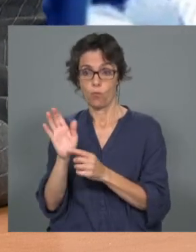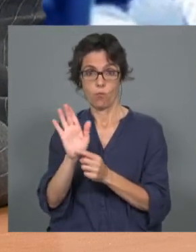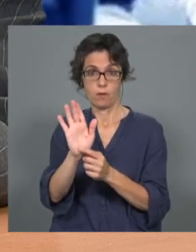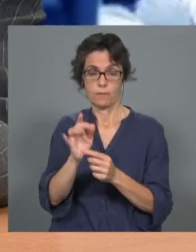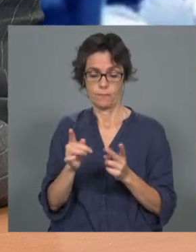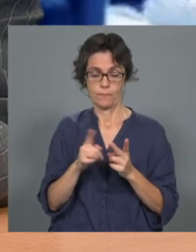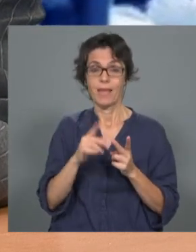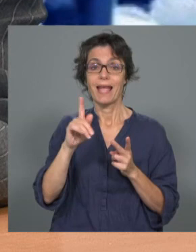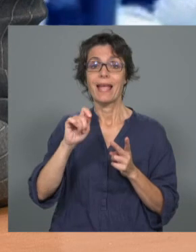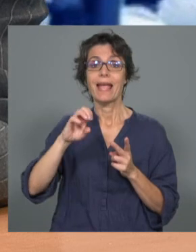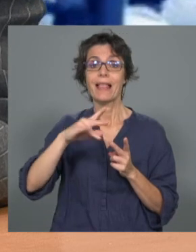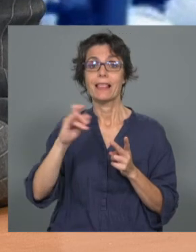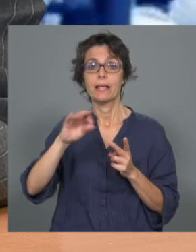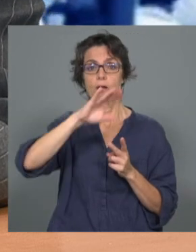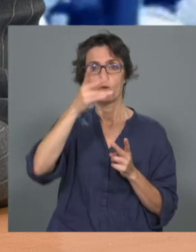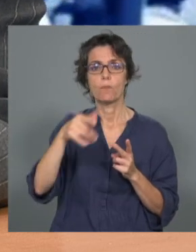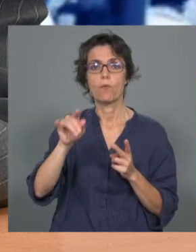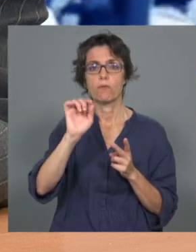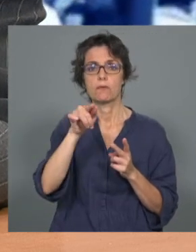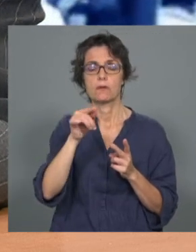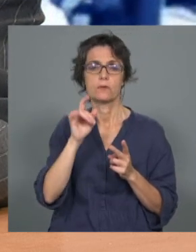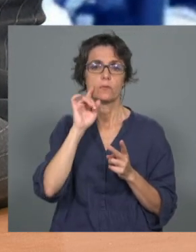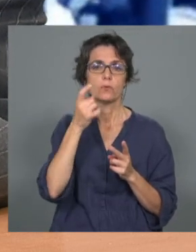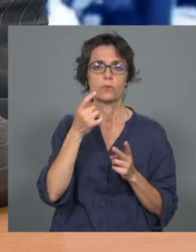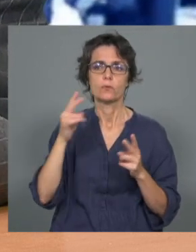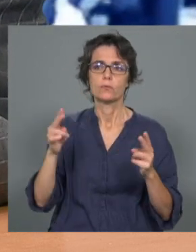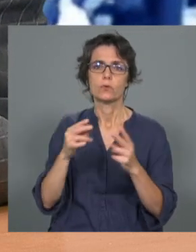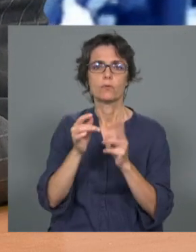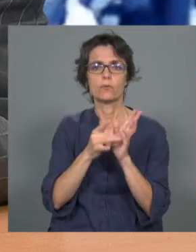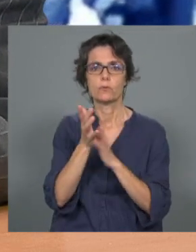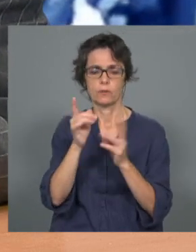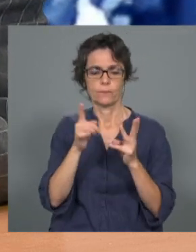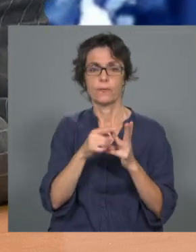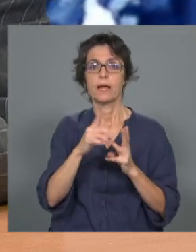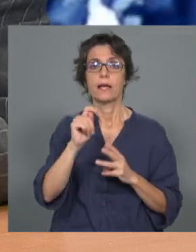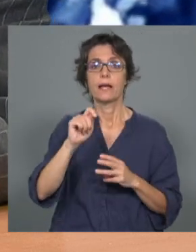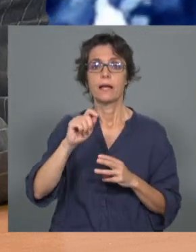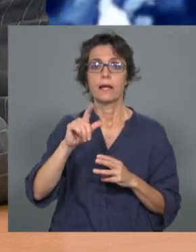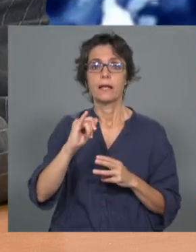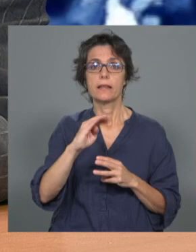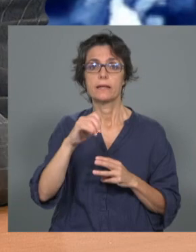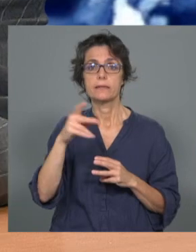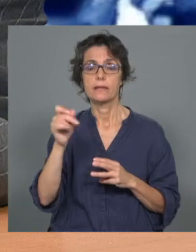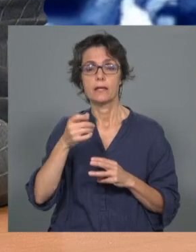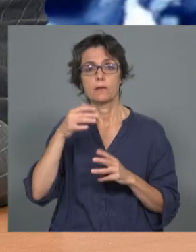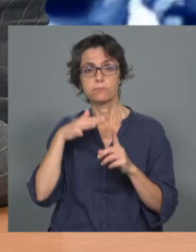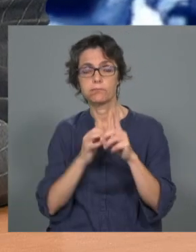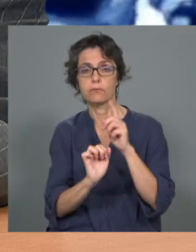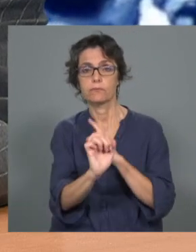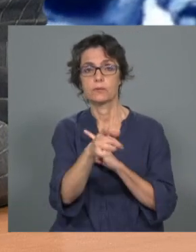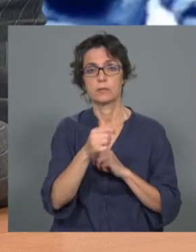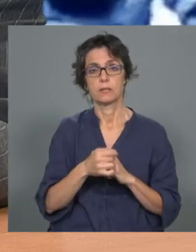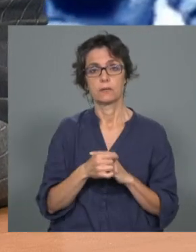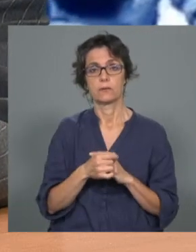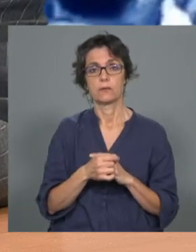em direção ao Monte Horebe para ter esta experiência profunda de Deus, é Eliseu como seu discípulo, que recebe do mestre